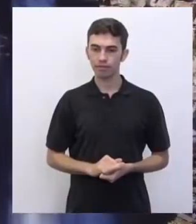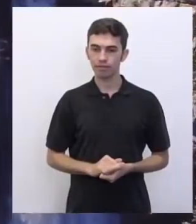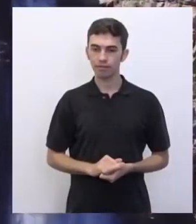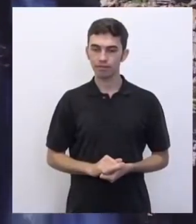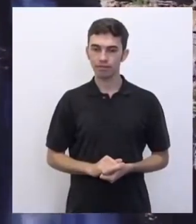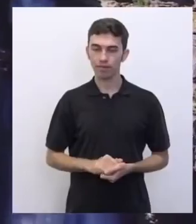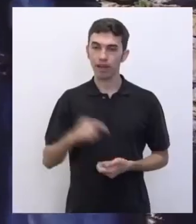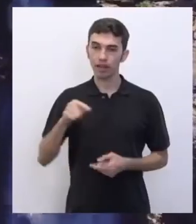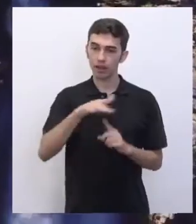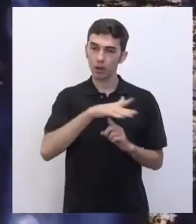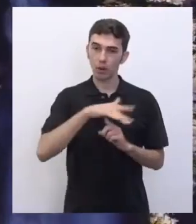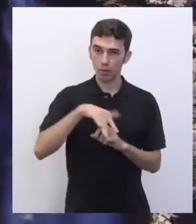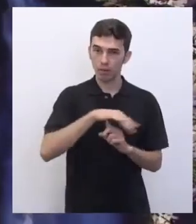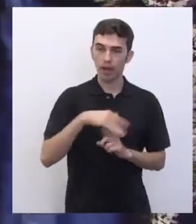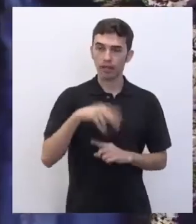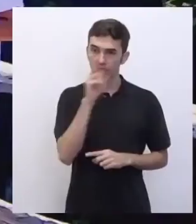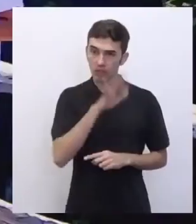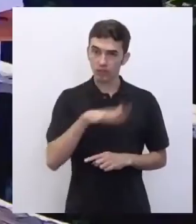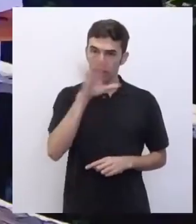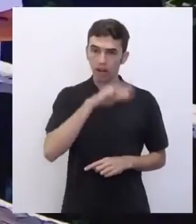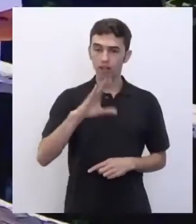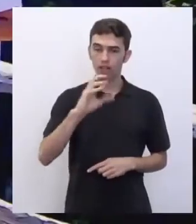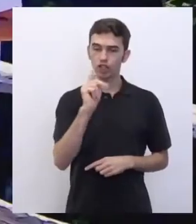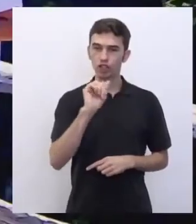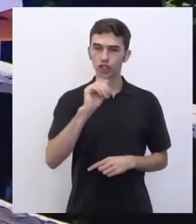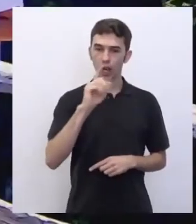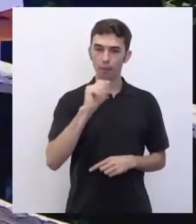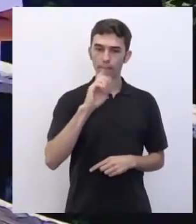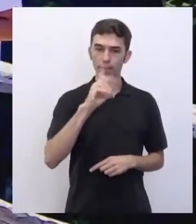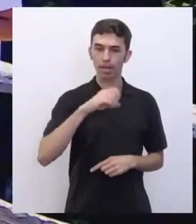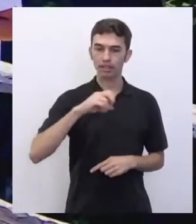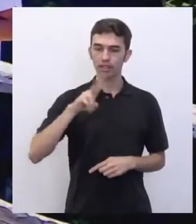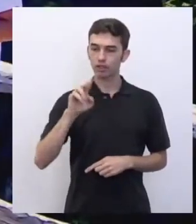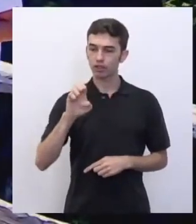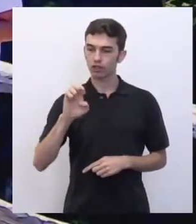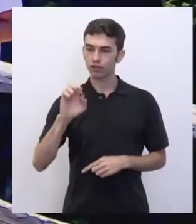O Parque Nacional da Chapada dos Veadeiros foi reconhecido pela Unesco como um